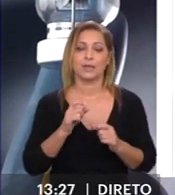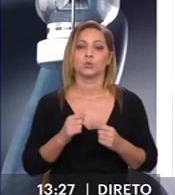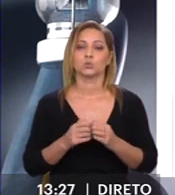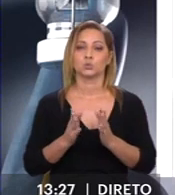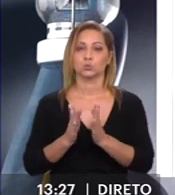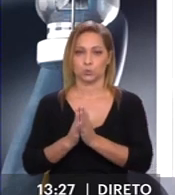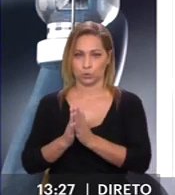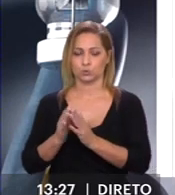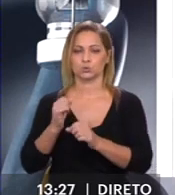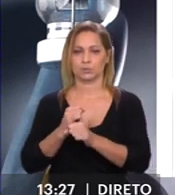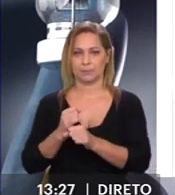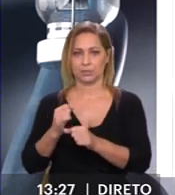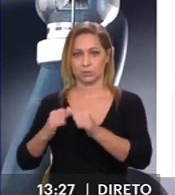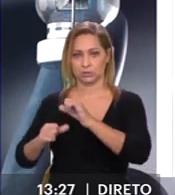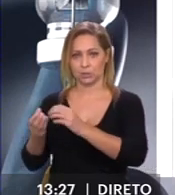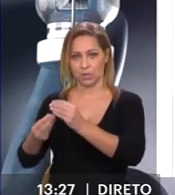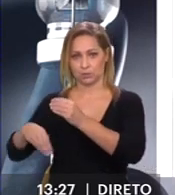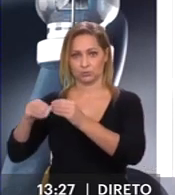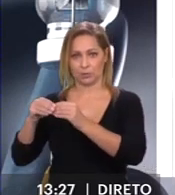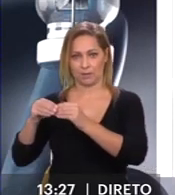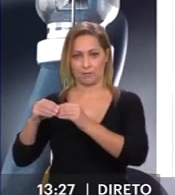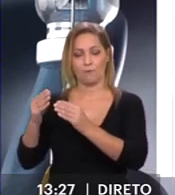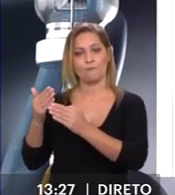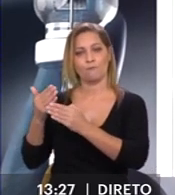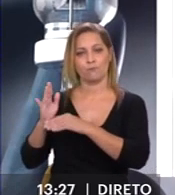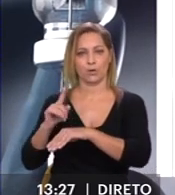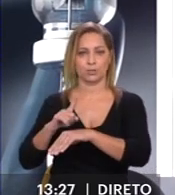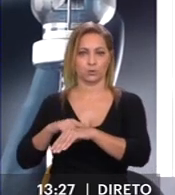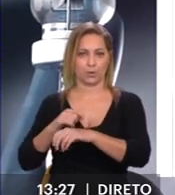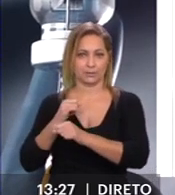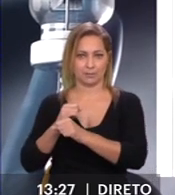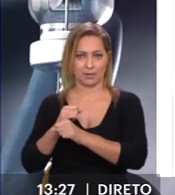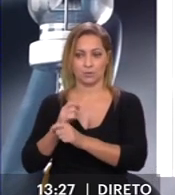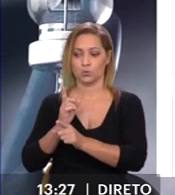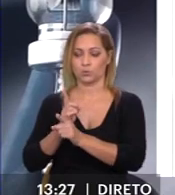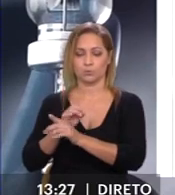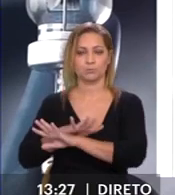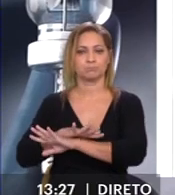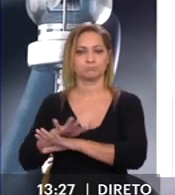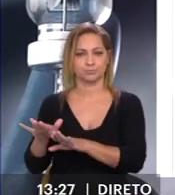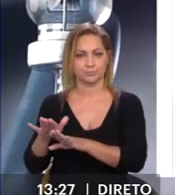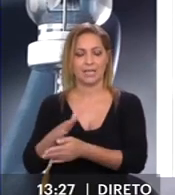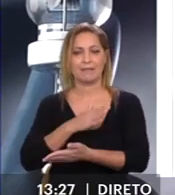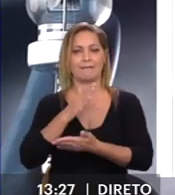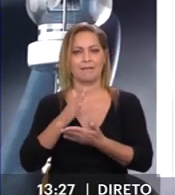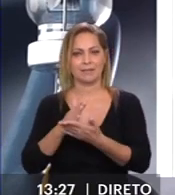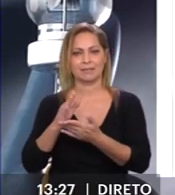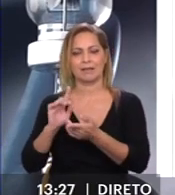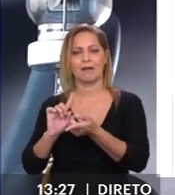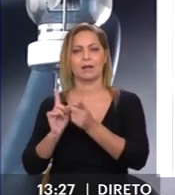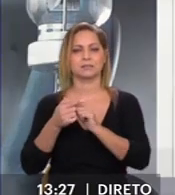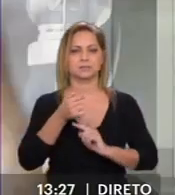cirurgia adicional são efetuados fora do horário normal de trabalho, os mesmos estão suspensos até que se verifiquem